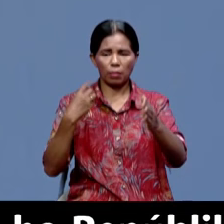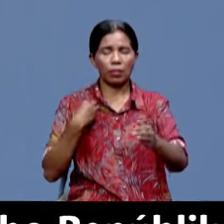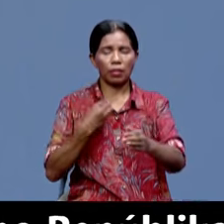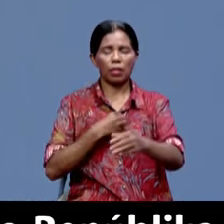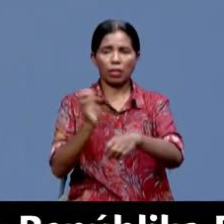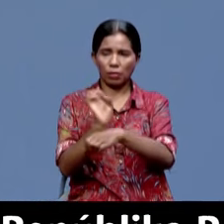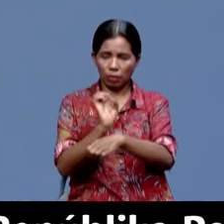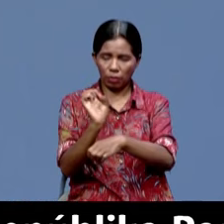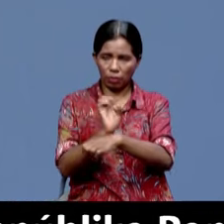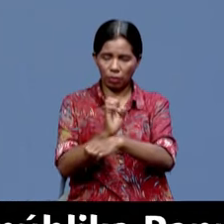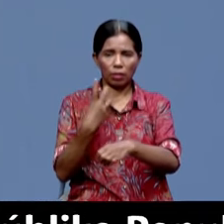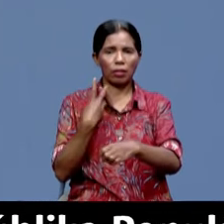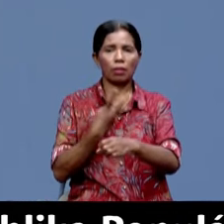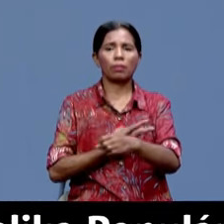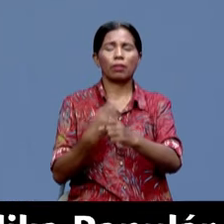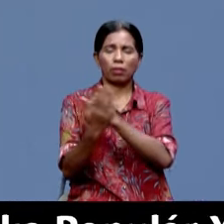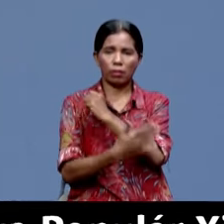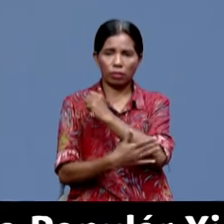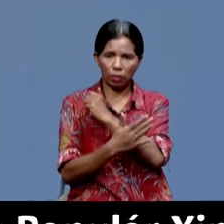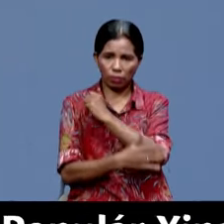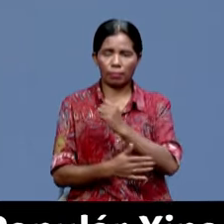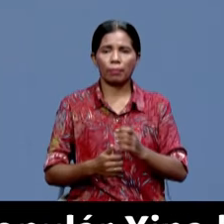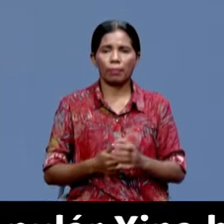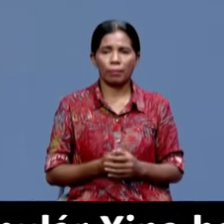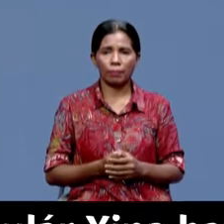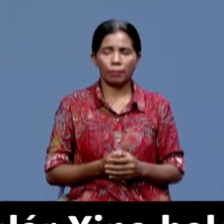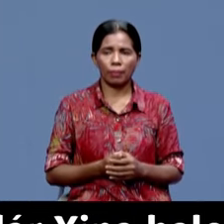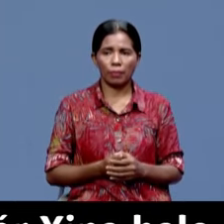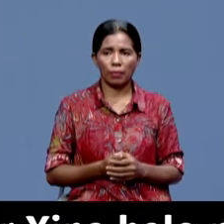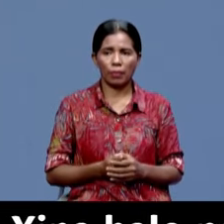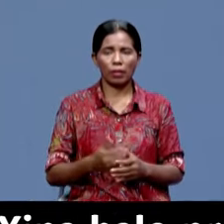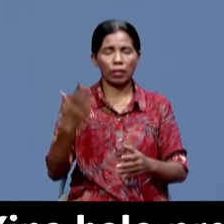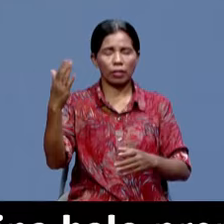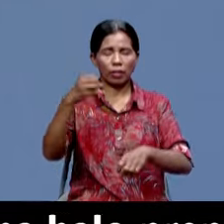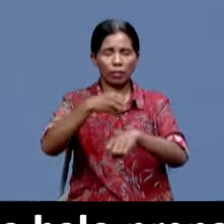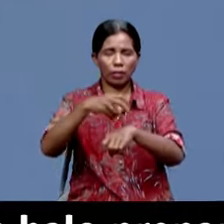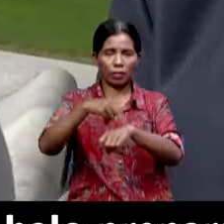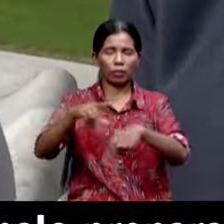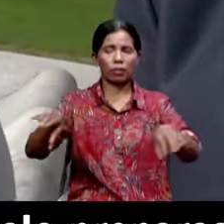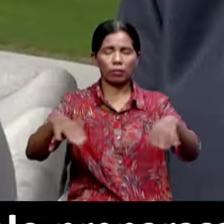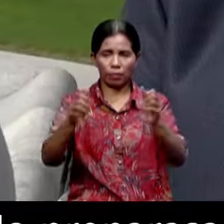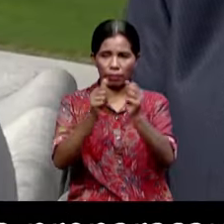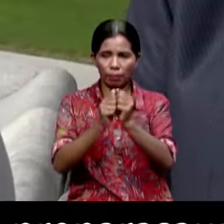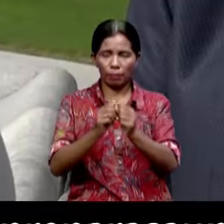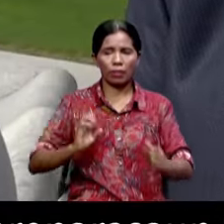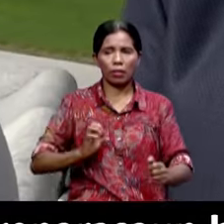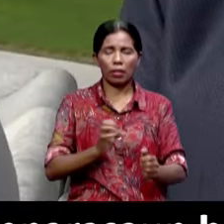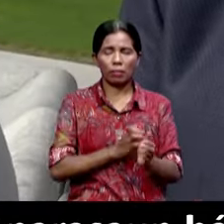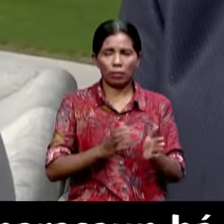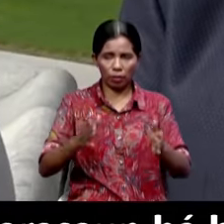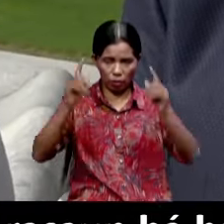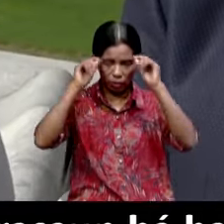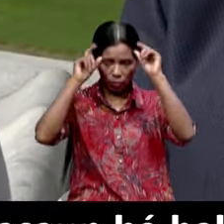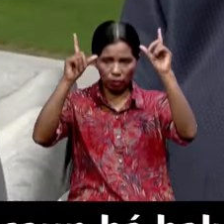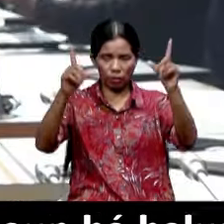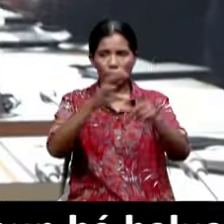environment is conducive to both domestic growth and international cooperation. Embaixadora Timor-Leste e a